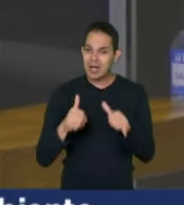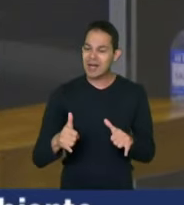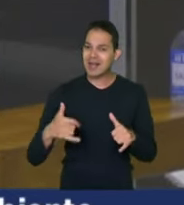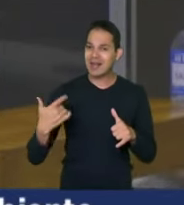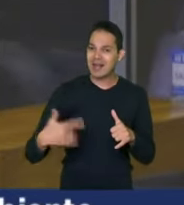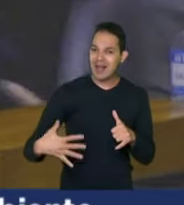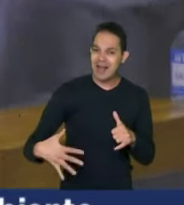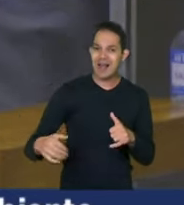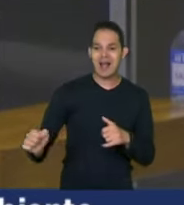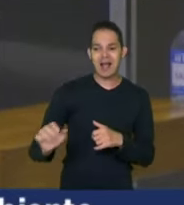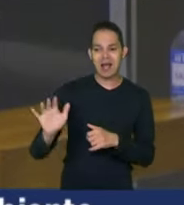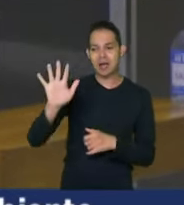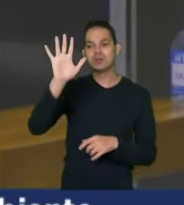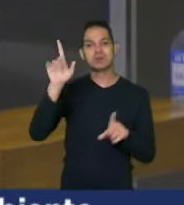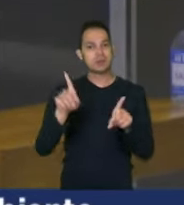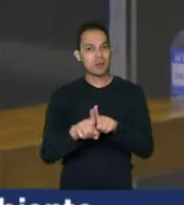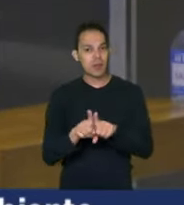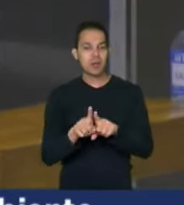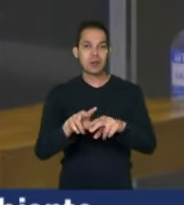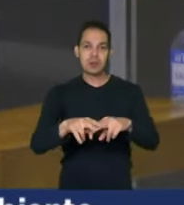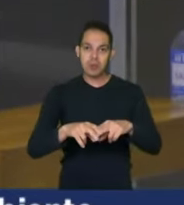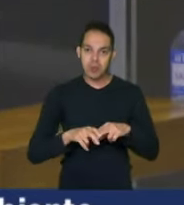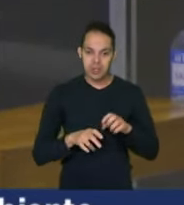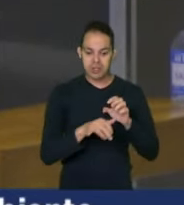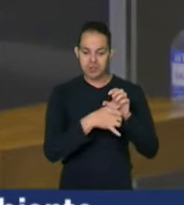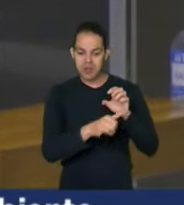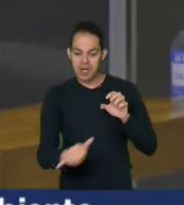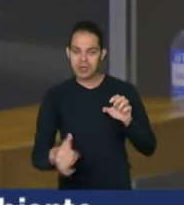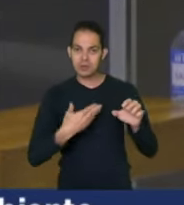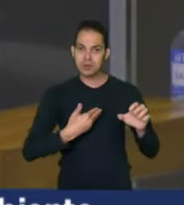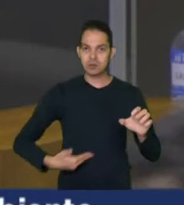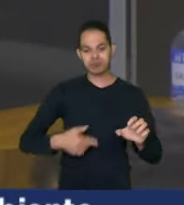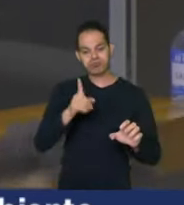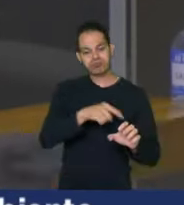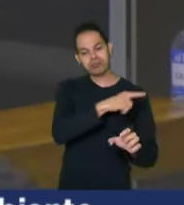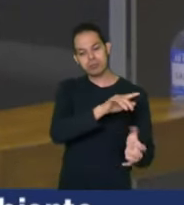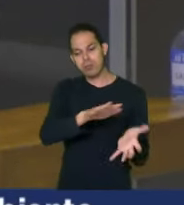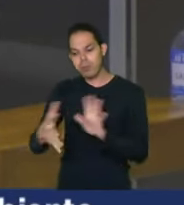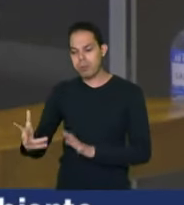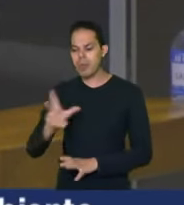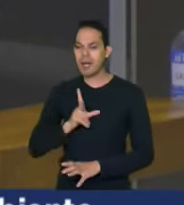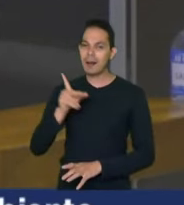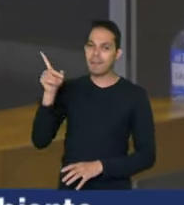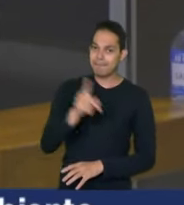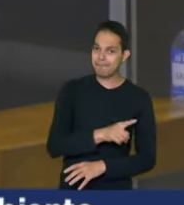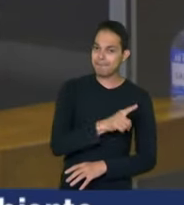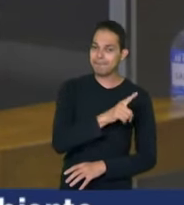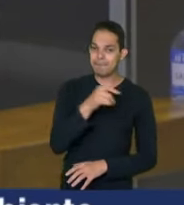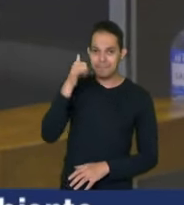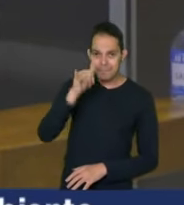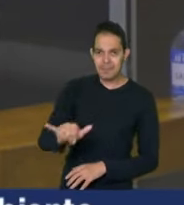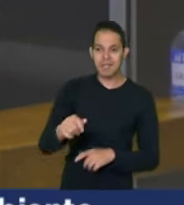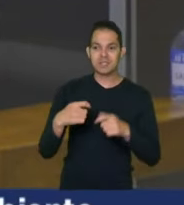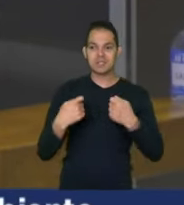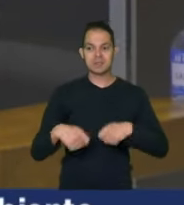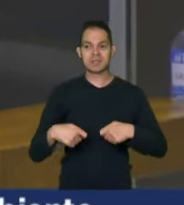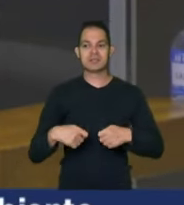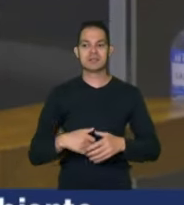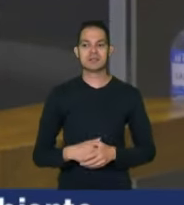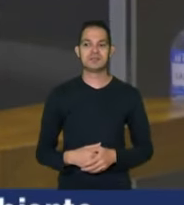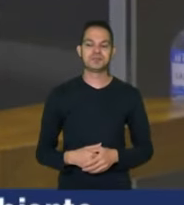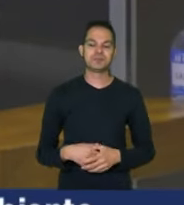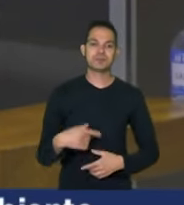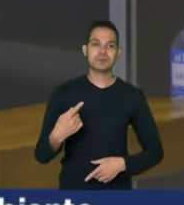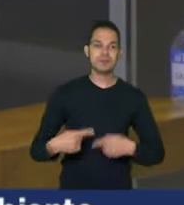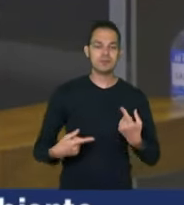a privatização da Eletrobras proposta pelo governo Bolsonaro em 2021. A política de